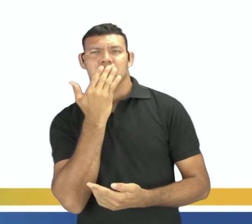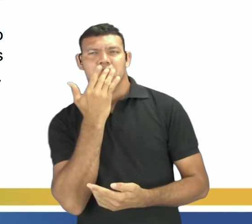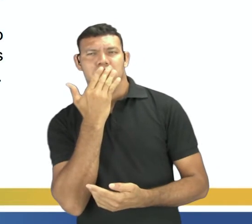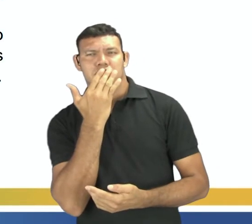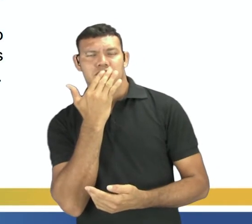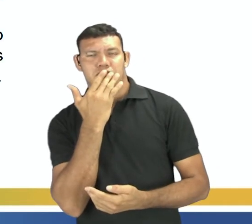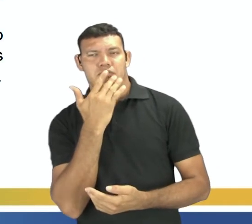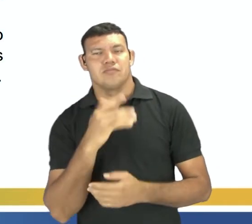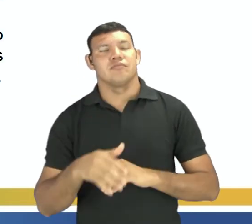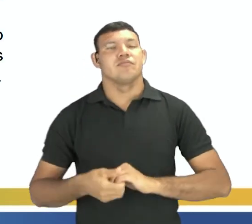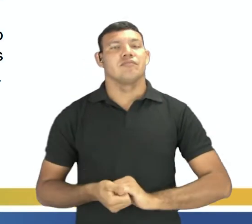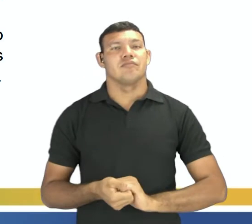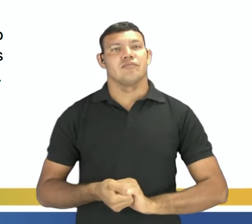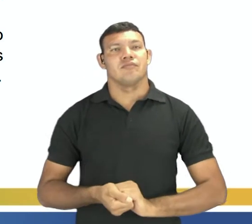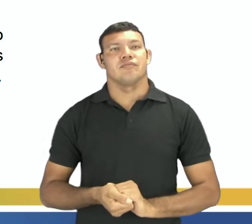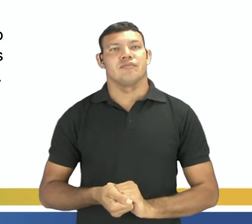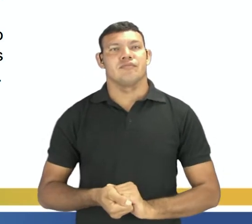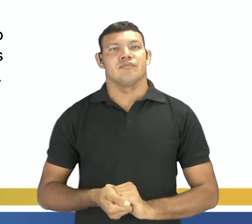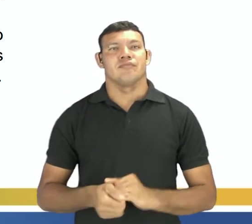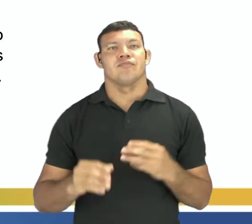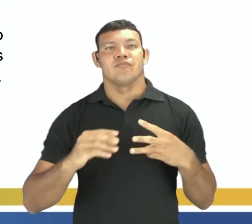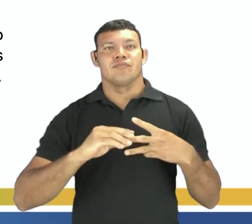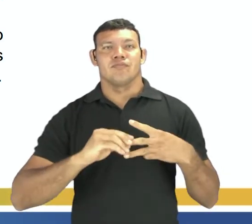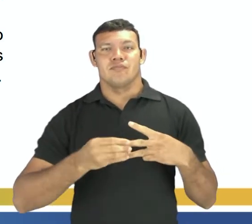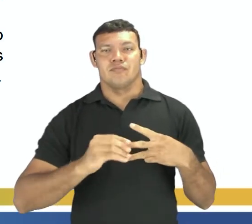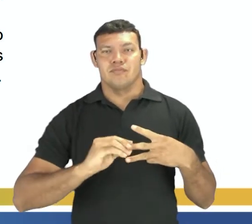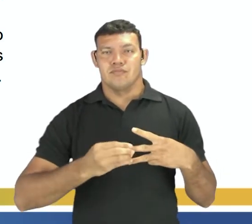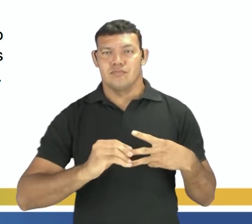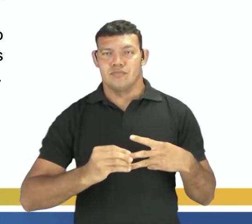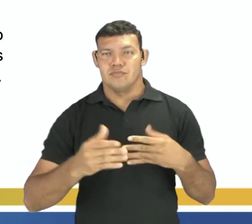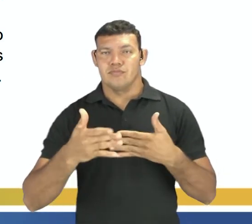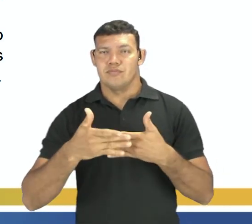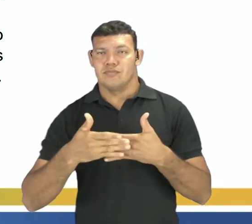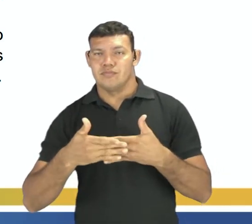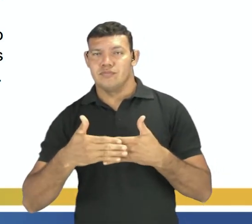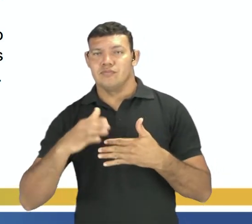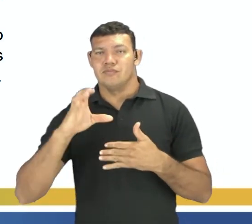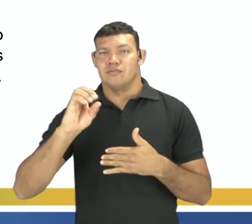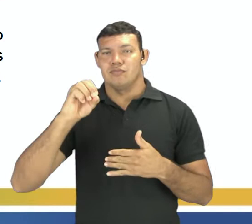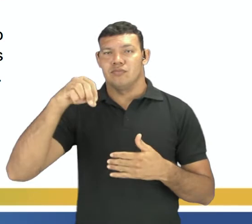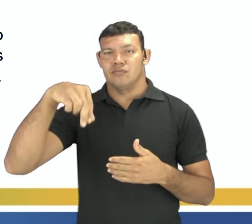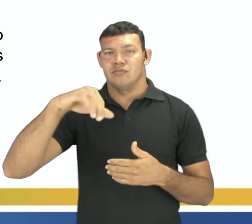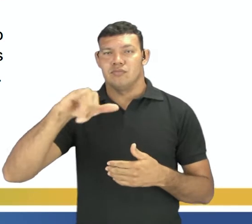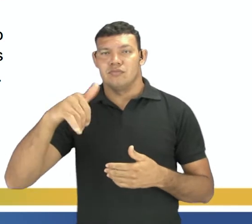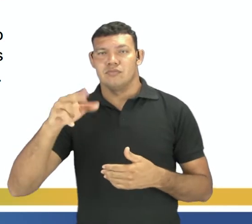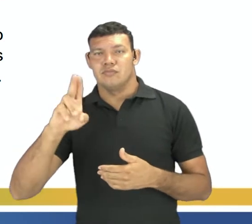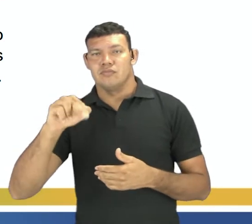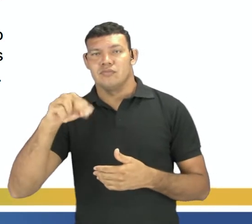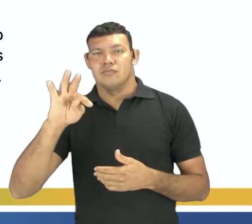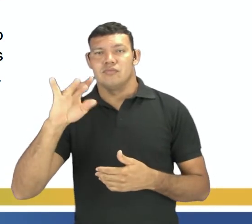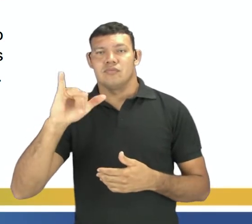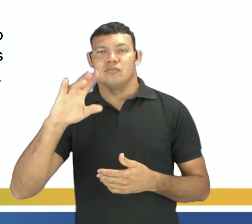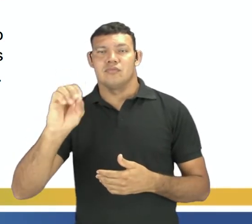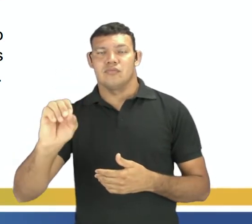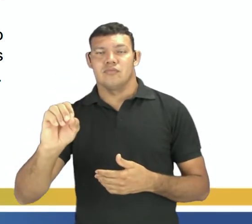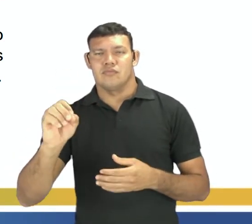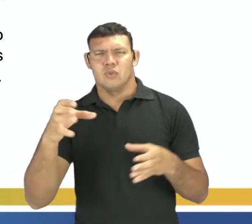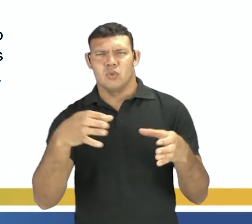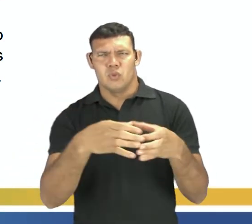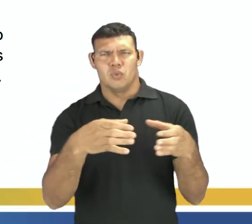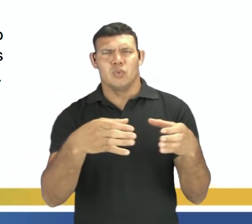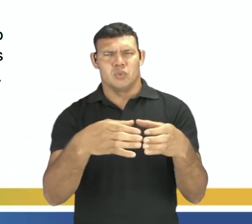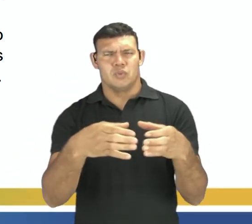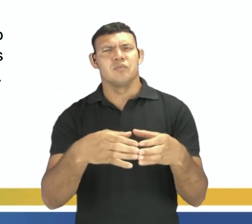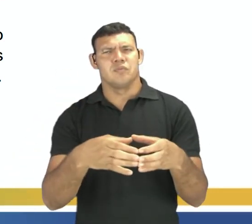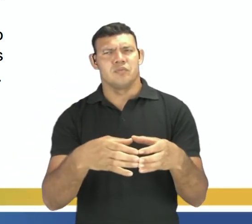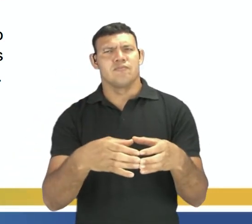ilustrativas. Então, as células do tecido conjuntivo, né, que é vários tecidos, um conjunto,